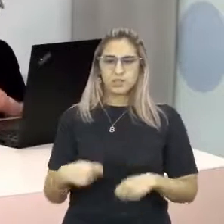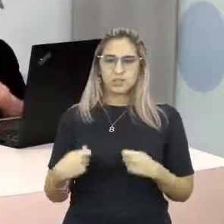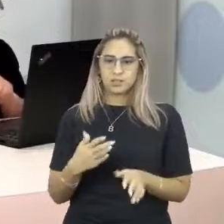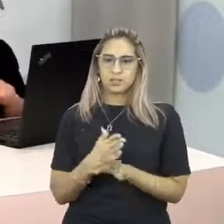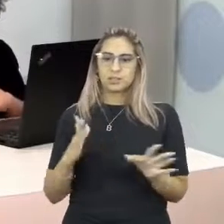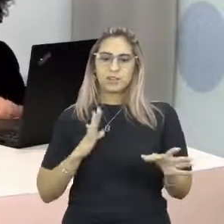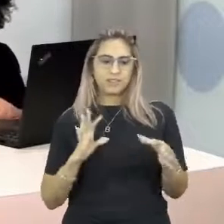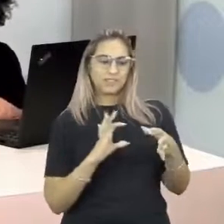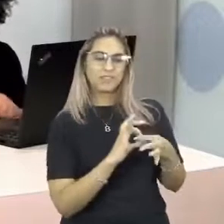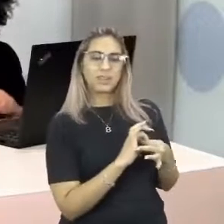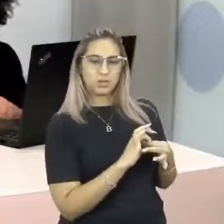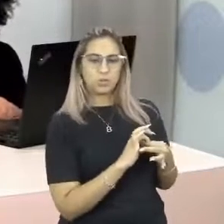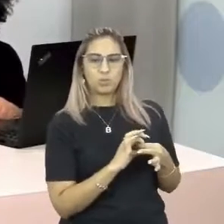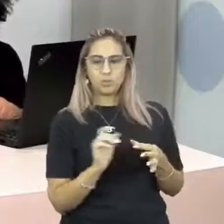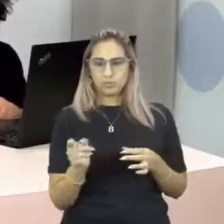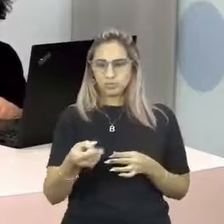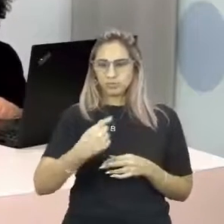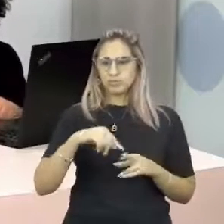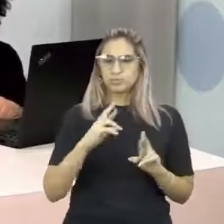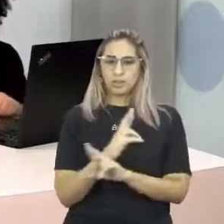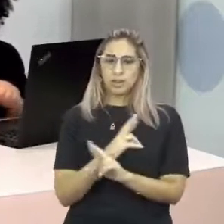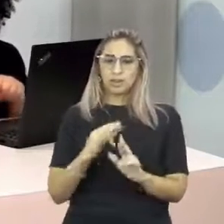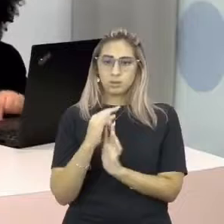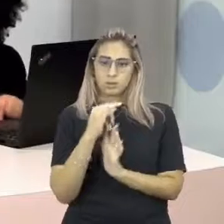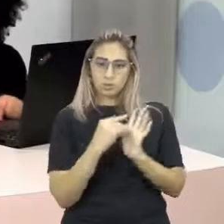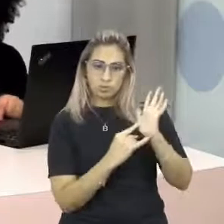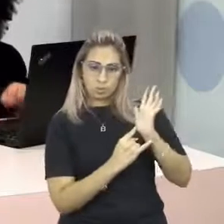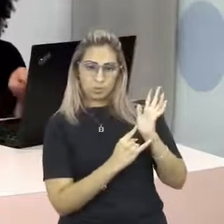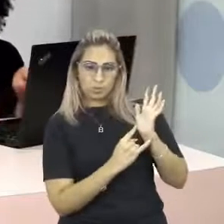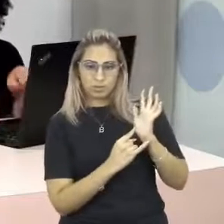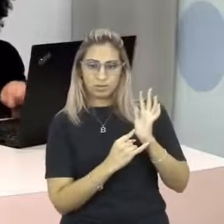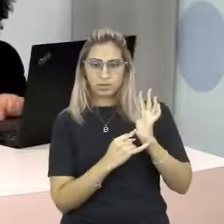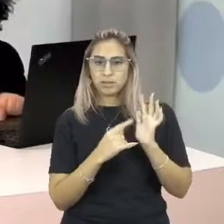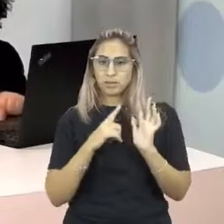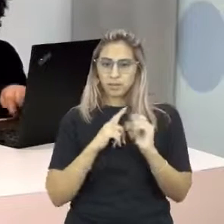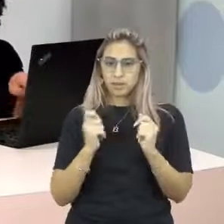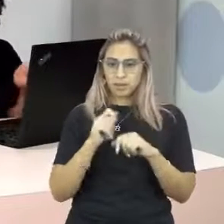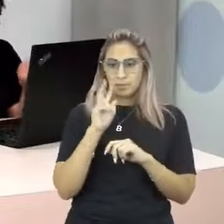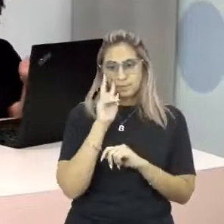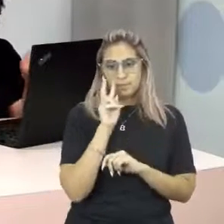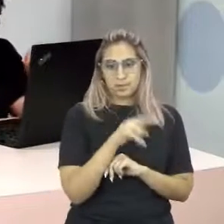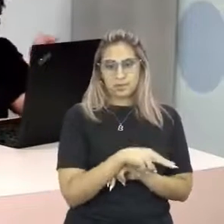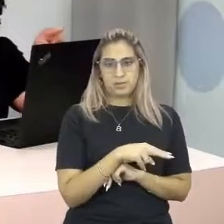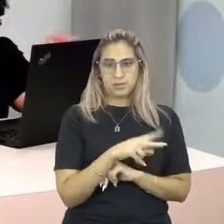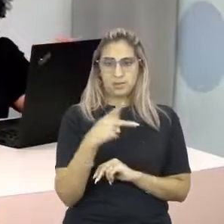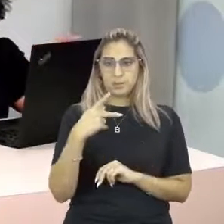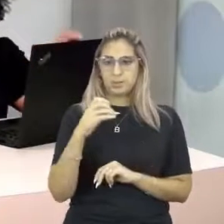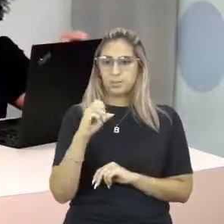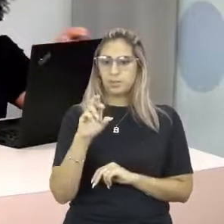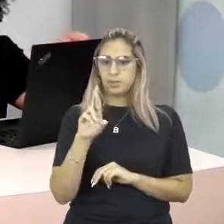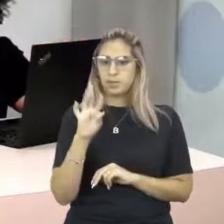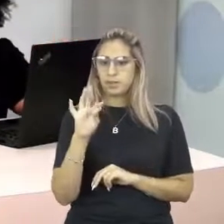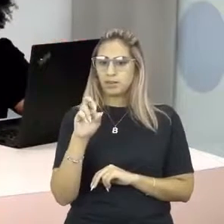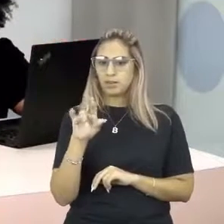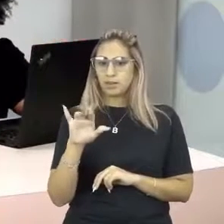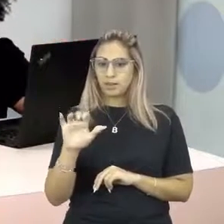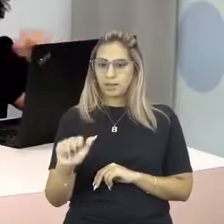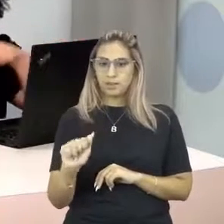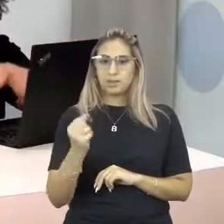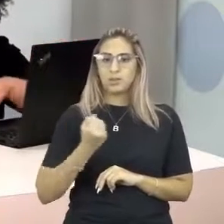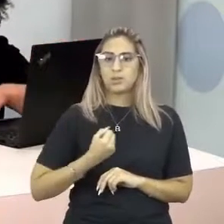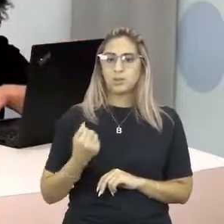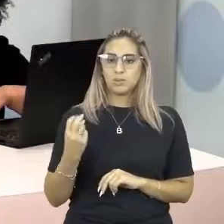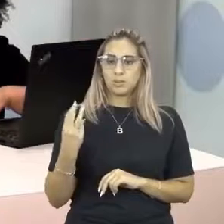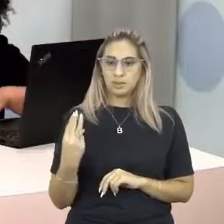de um vínculo, mas a relação desses documentos consta na portaria CGRH número